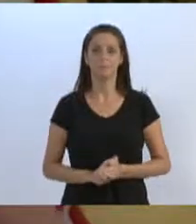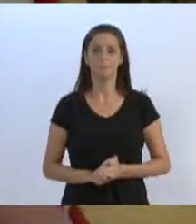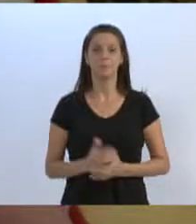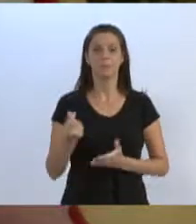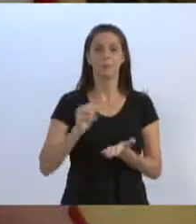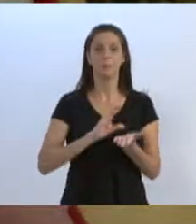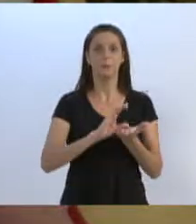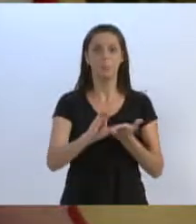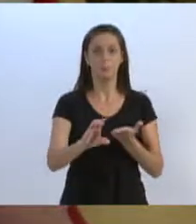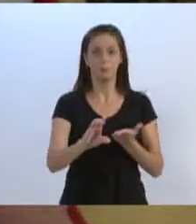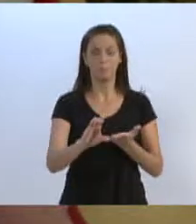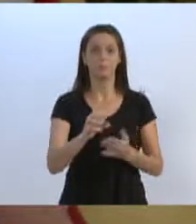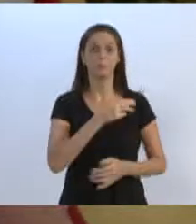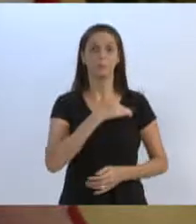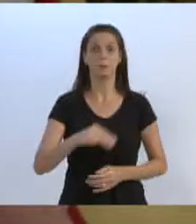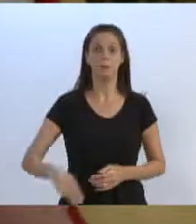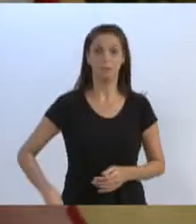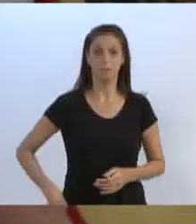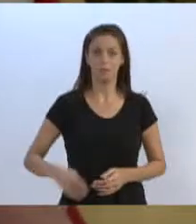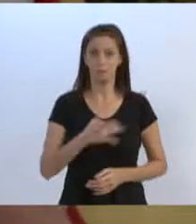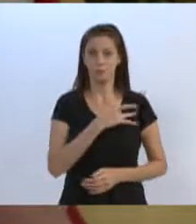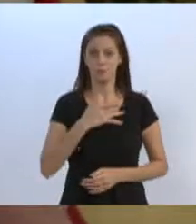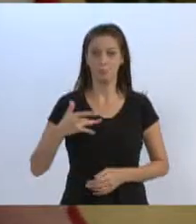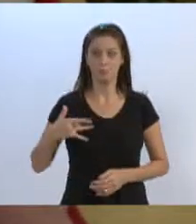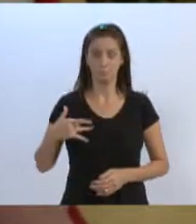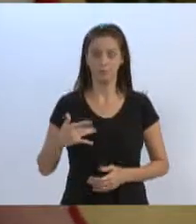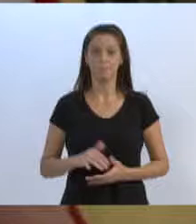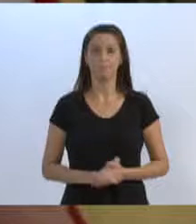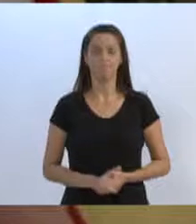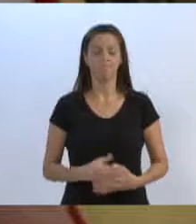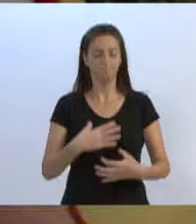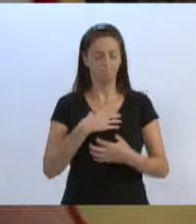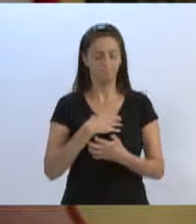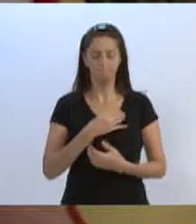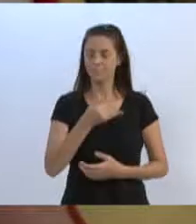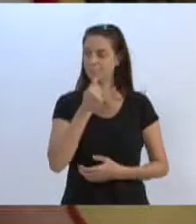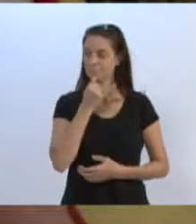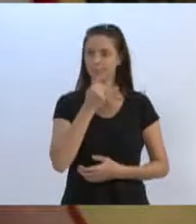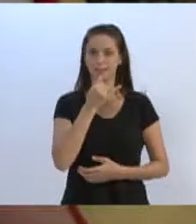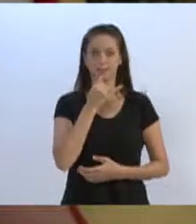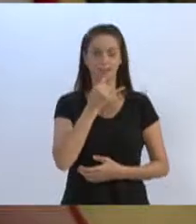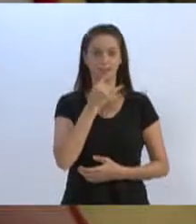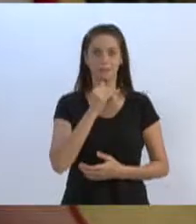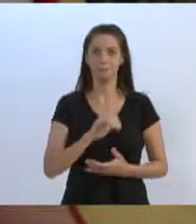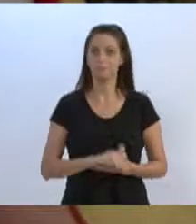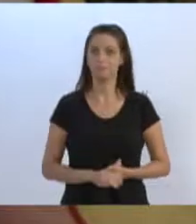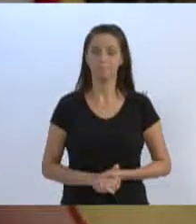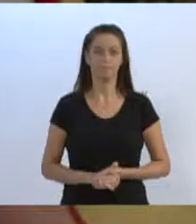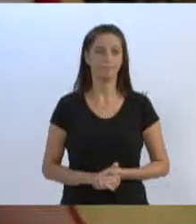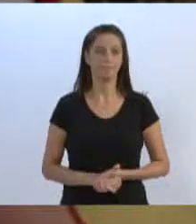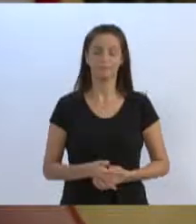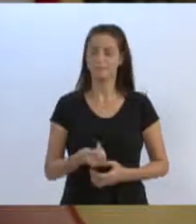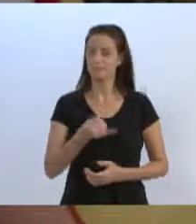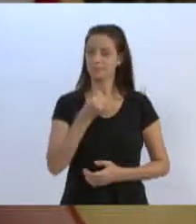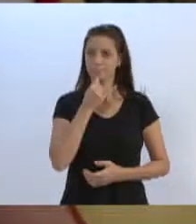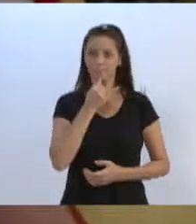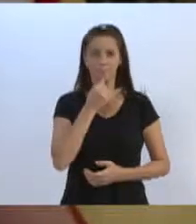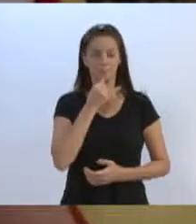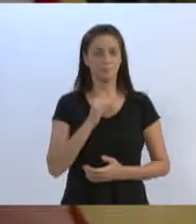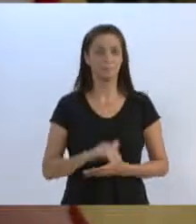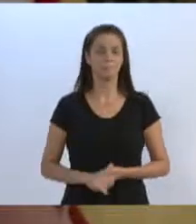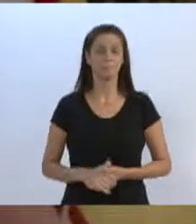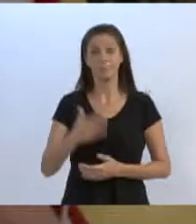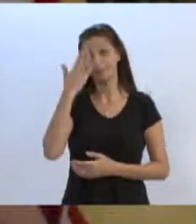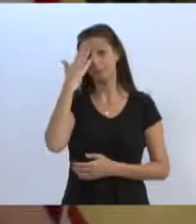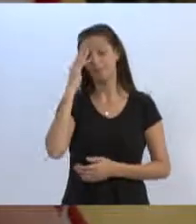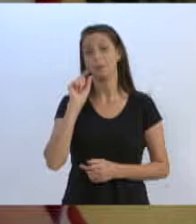que veio do Ministério da Saúde. Lamentável, vereador Bruno. Lamentável saber que